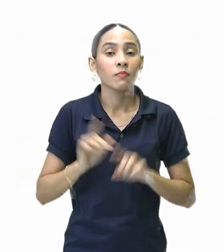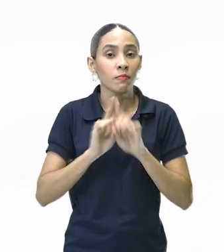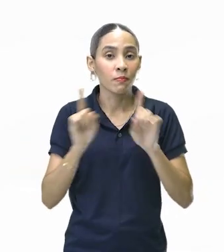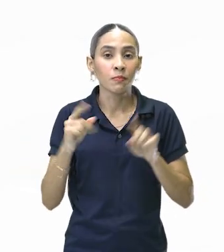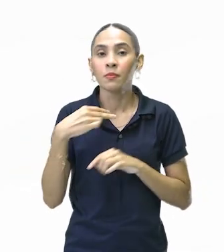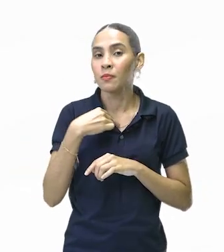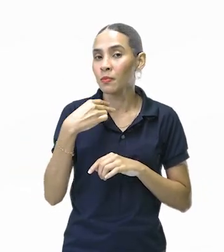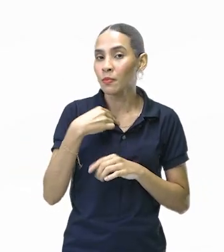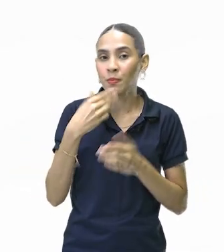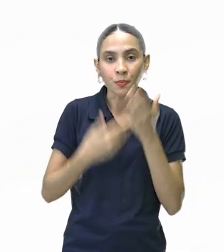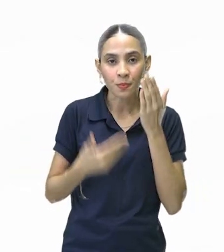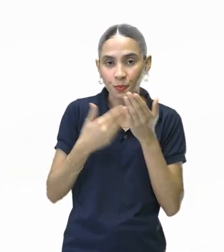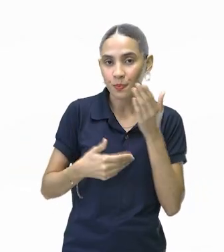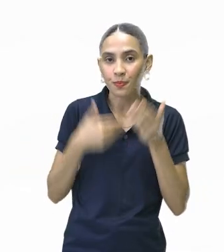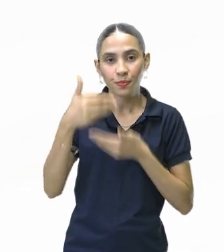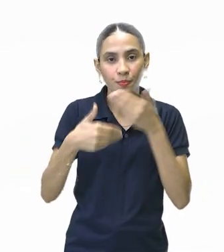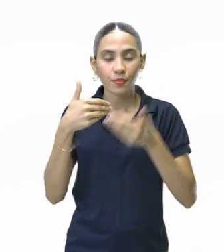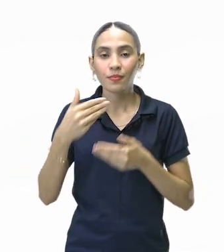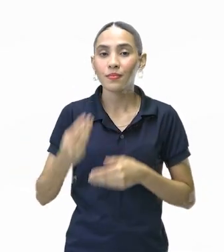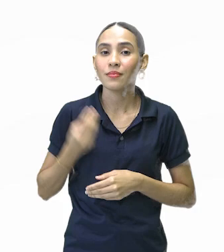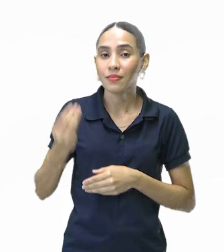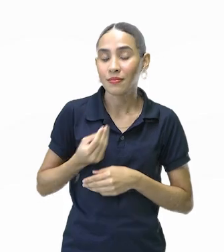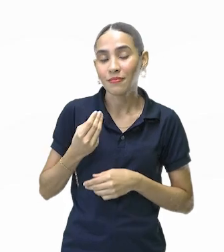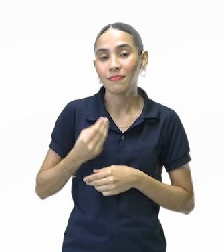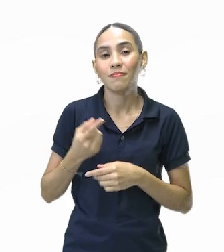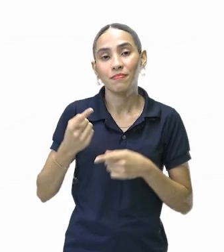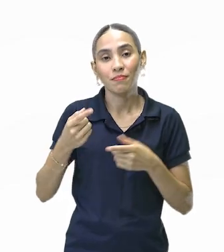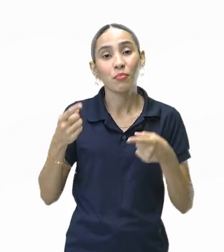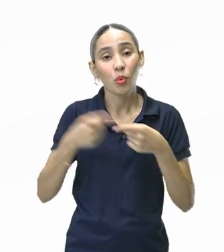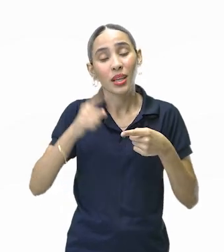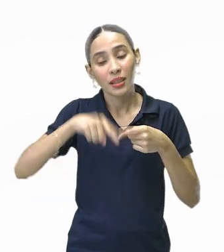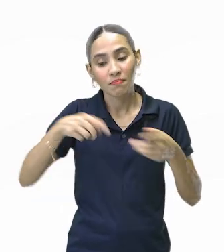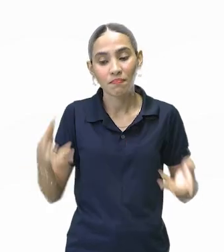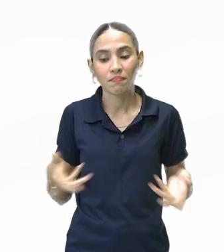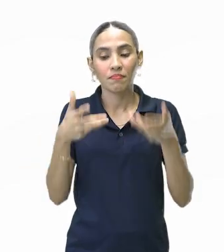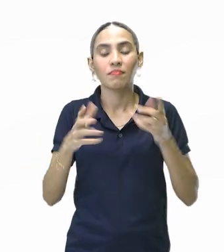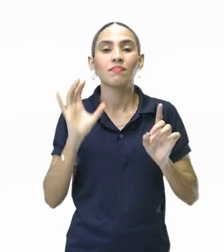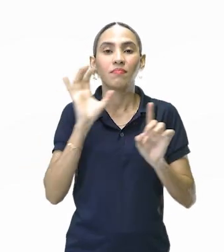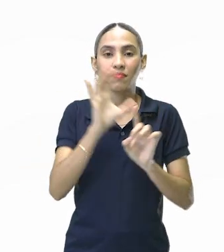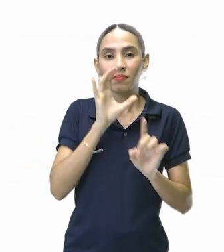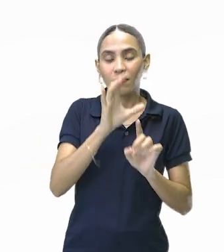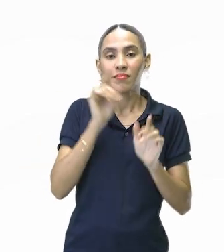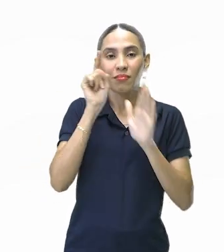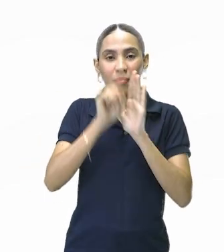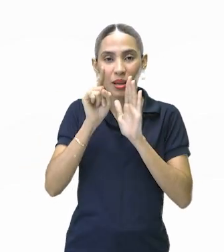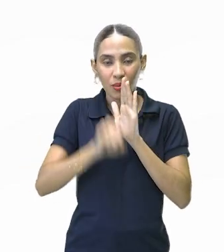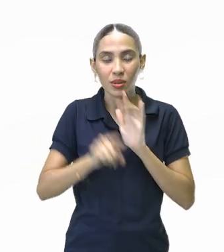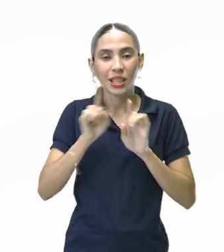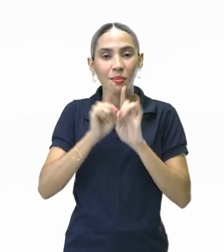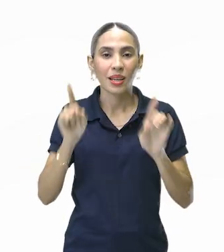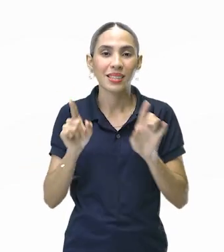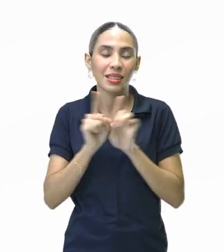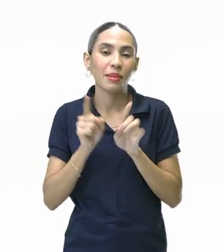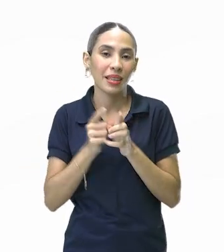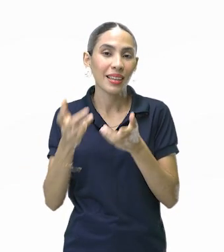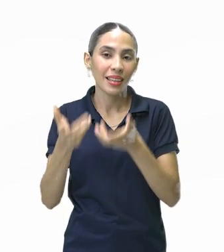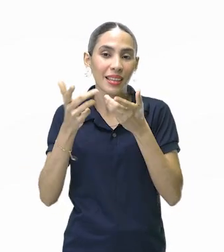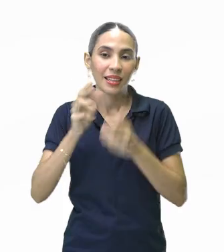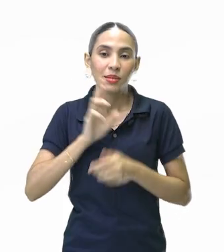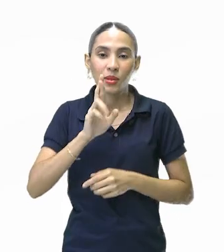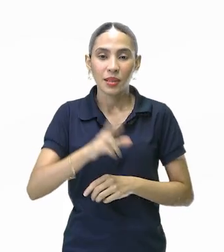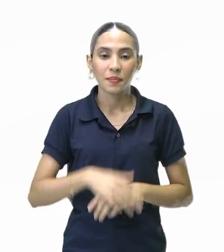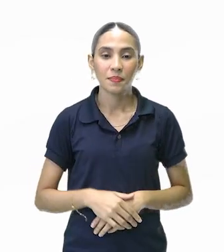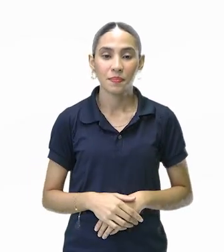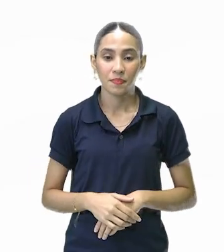gente não pode perder isso ao longo da vida, porque é isso que nos move, né? Gerar ali perguntas, mas também querer